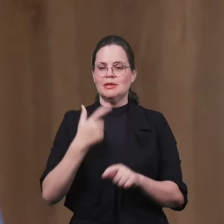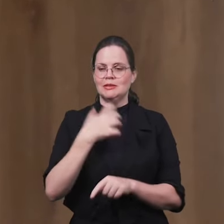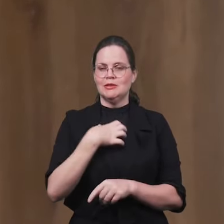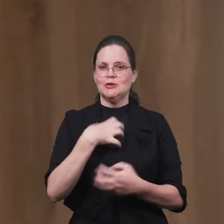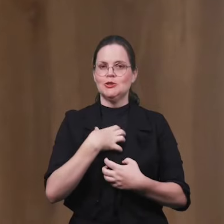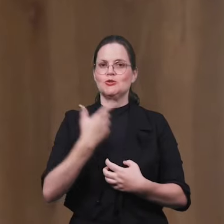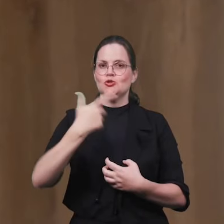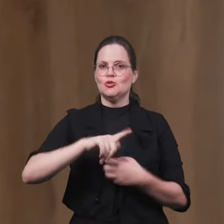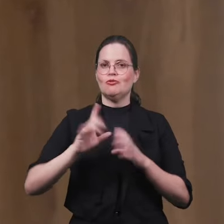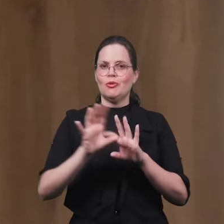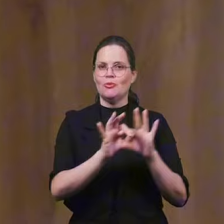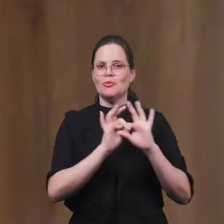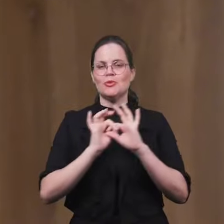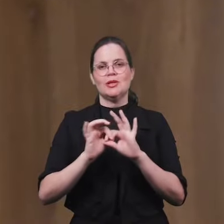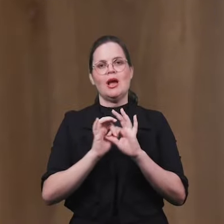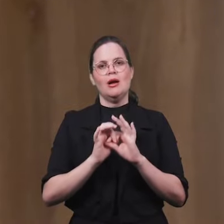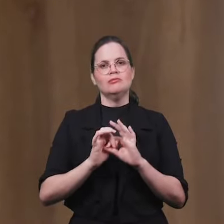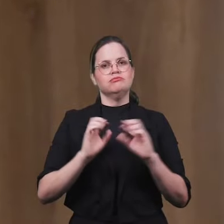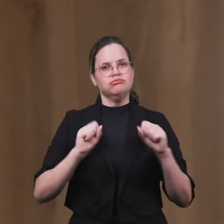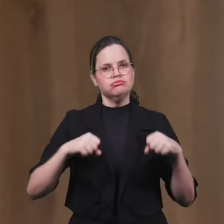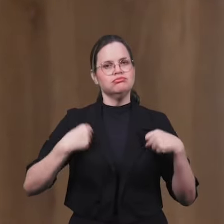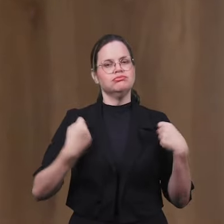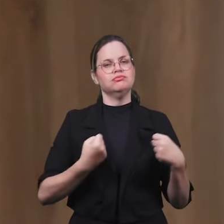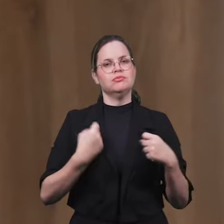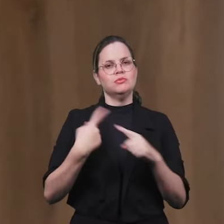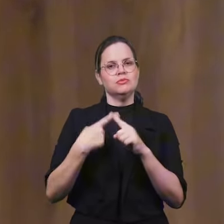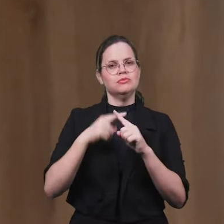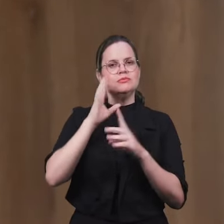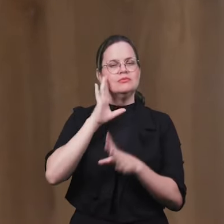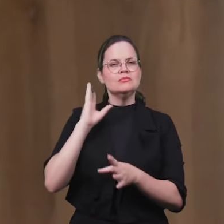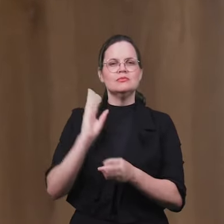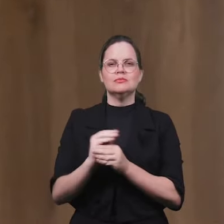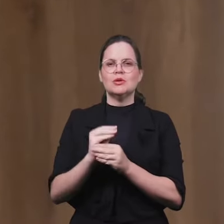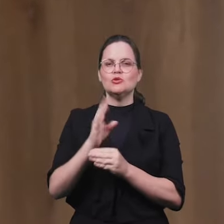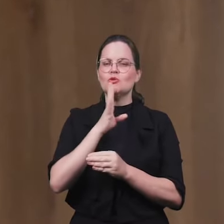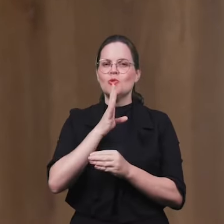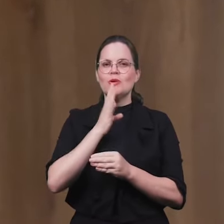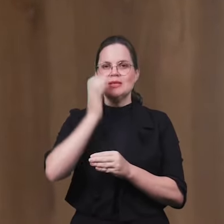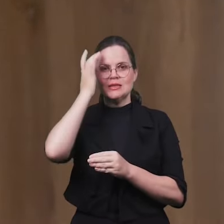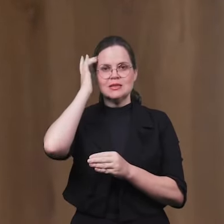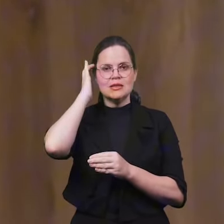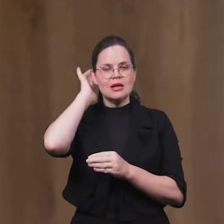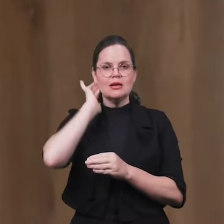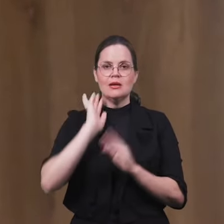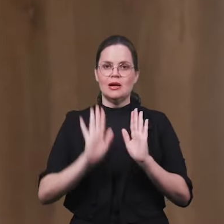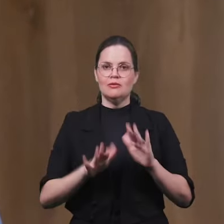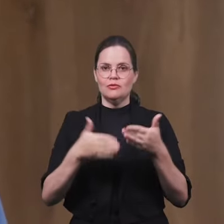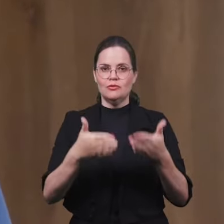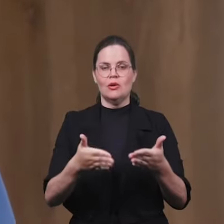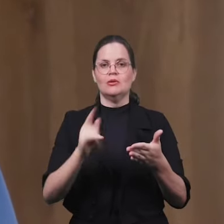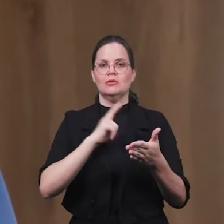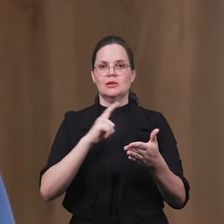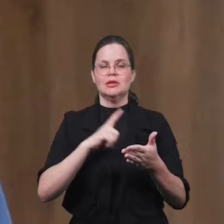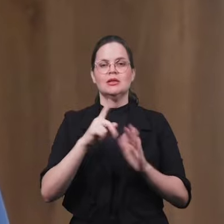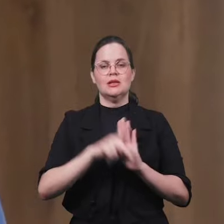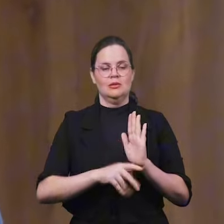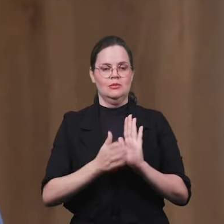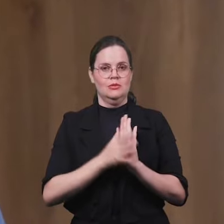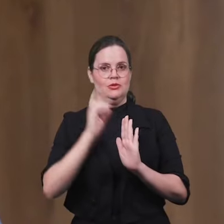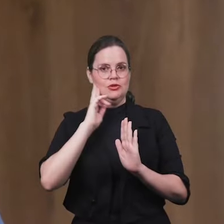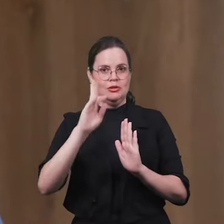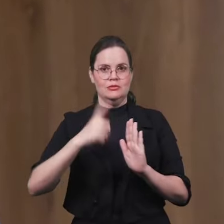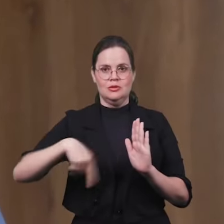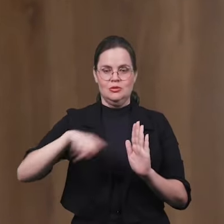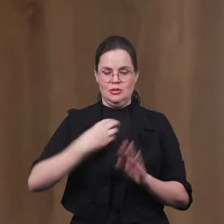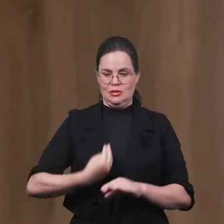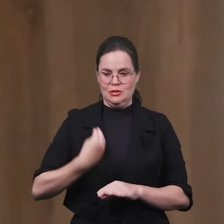experiência de um renovo para mim. Conhecer acerca da ênfase que se tem na obra do Espírito Santo em